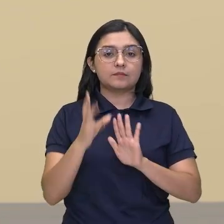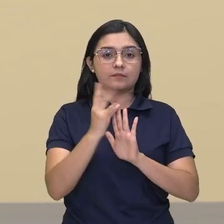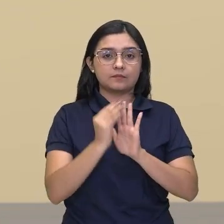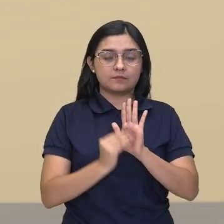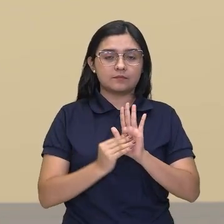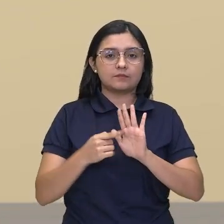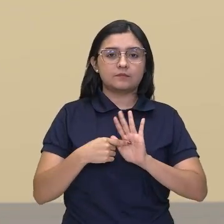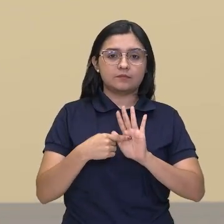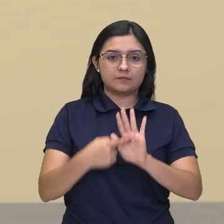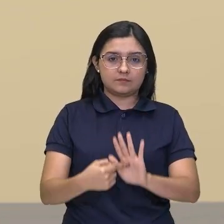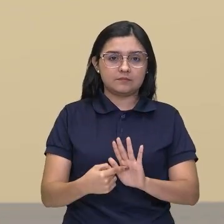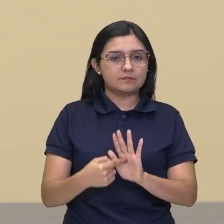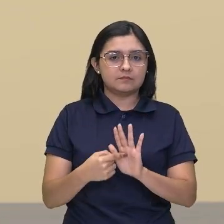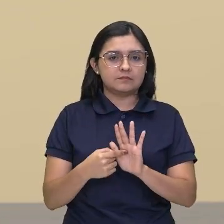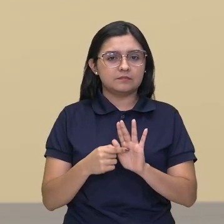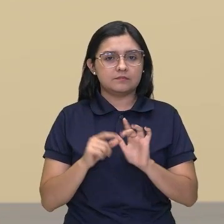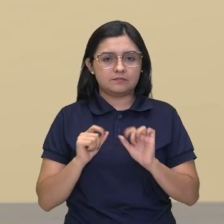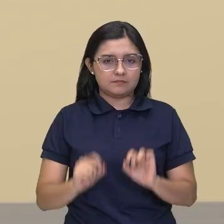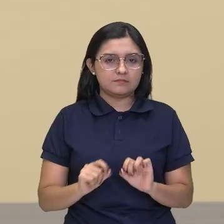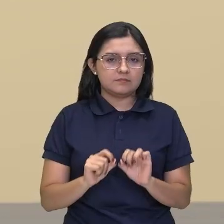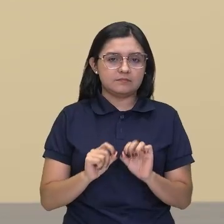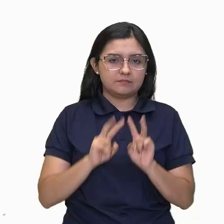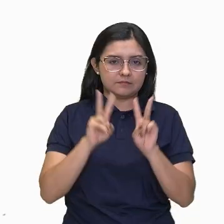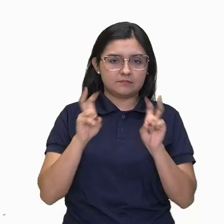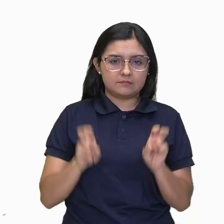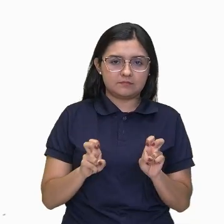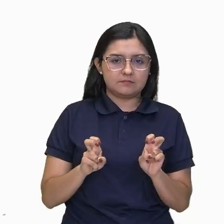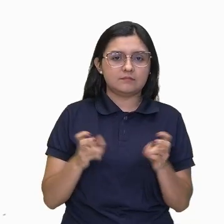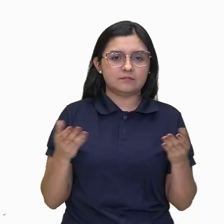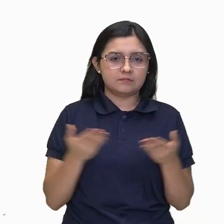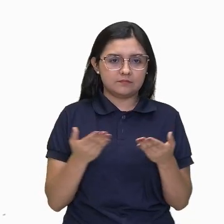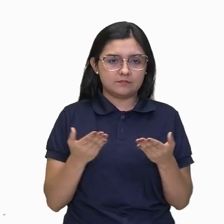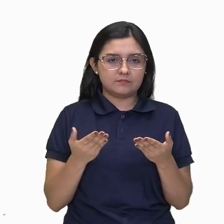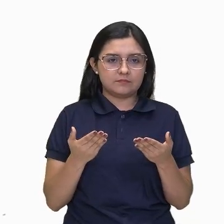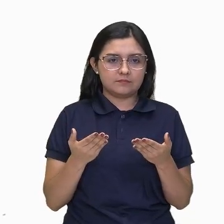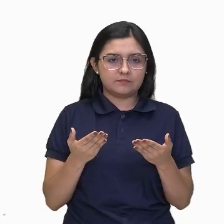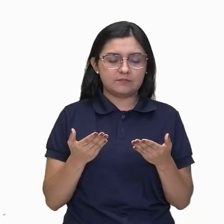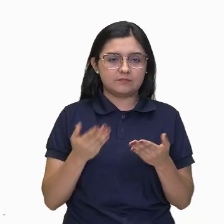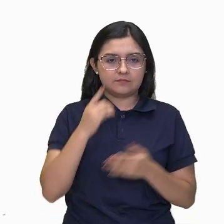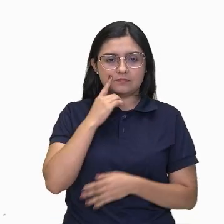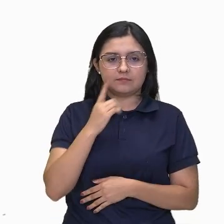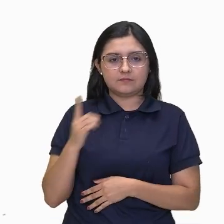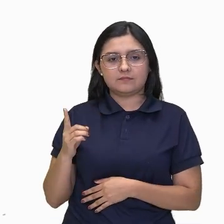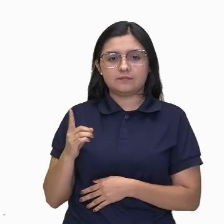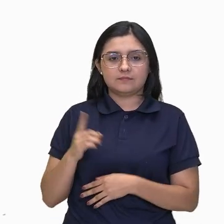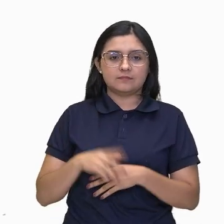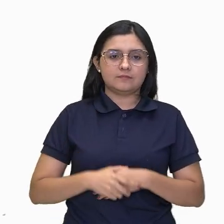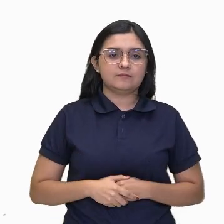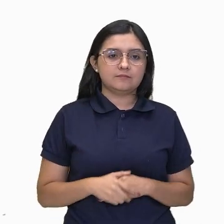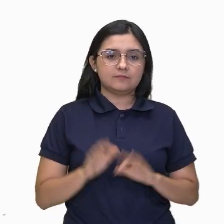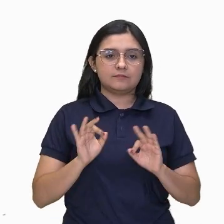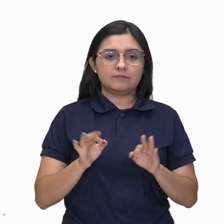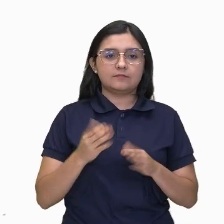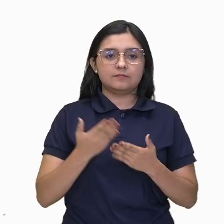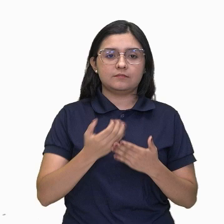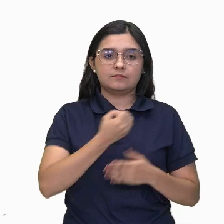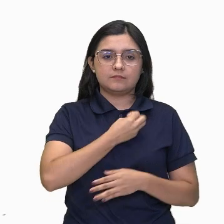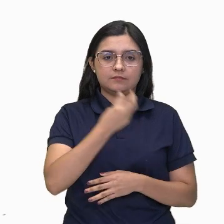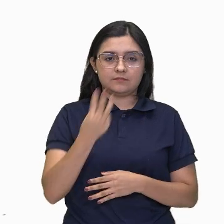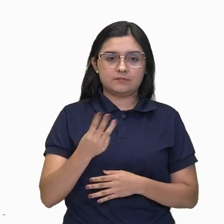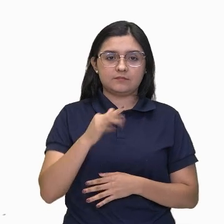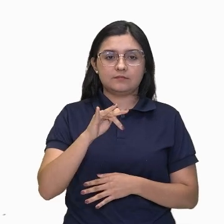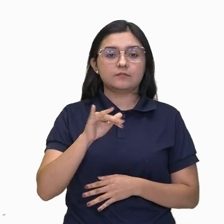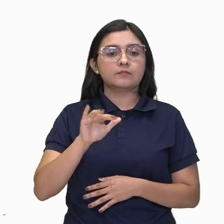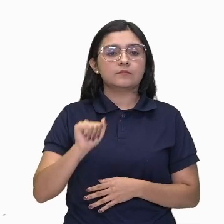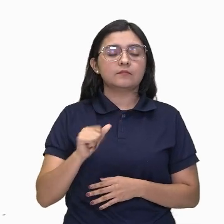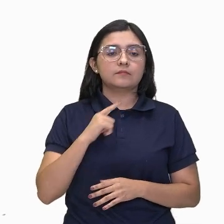aí, o assunto que nós vamos tratar nessa nossa aula aqui. Vamos lá. Muito bem, na aula 3 da nossa IFA, nós